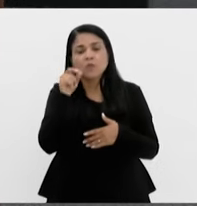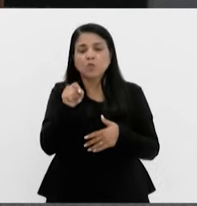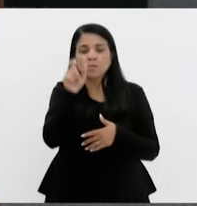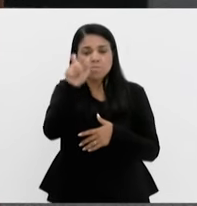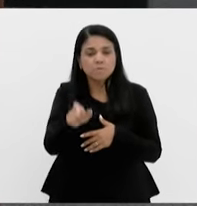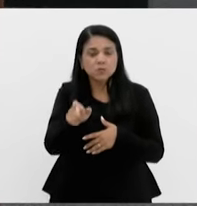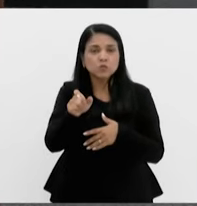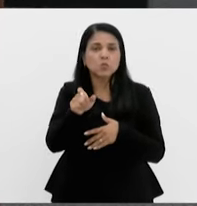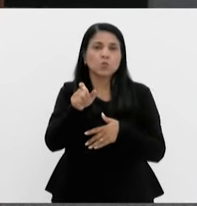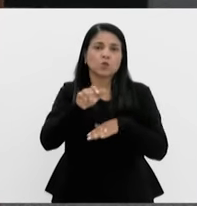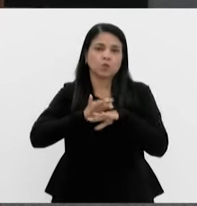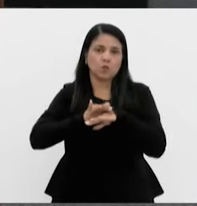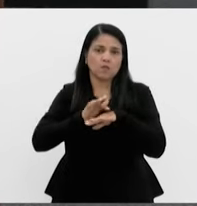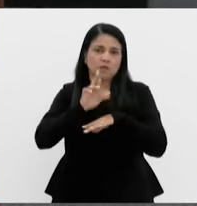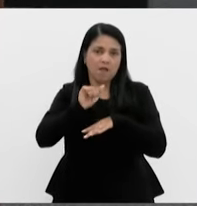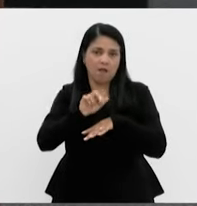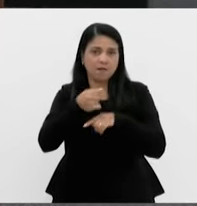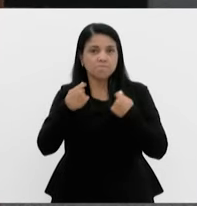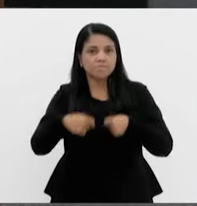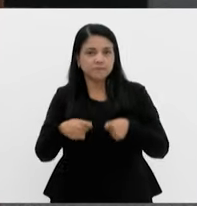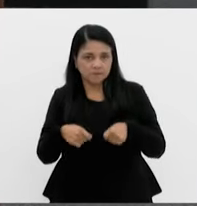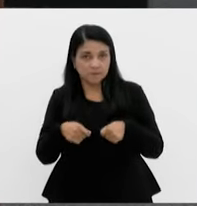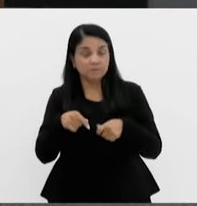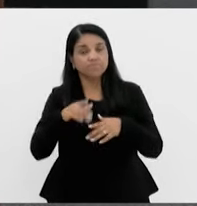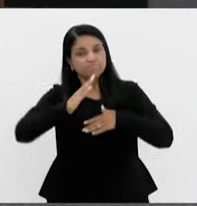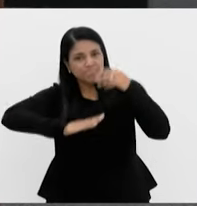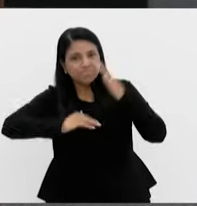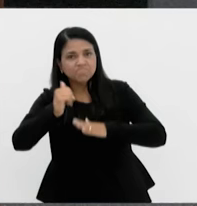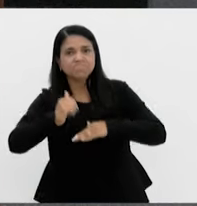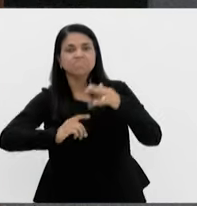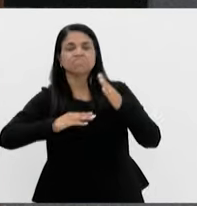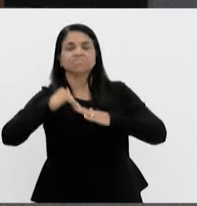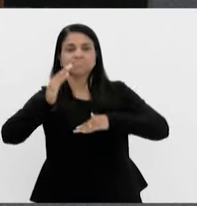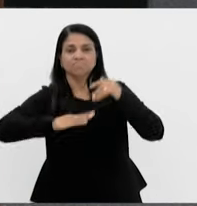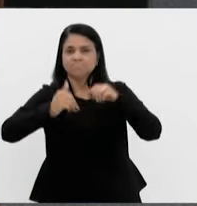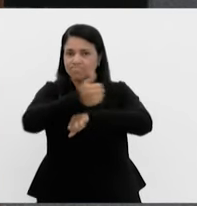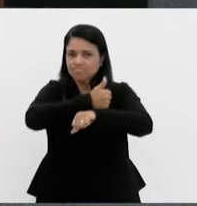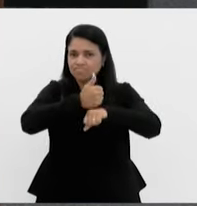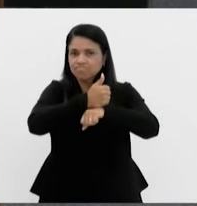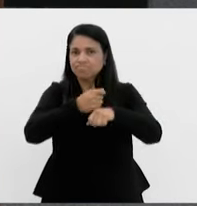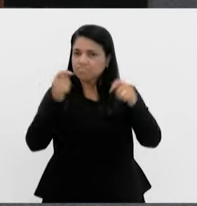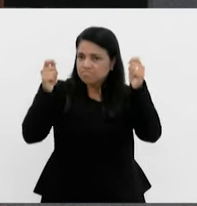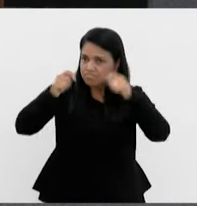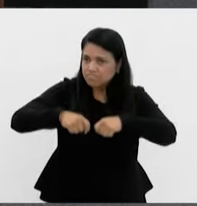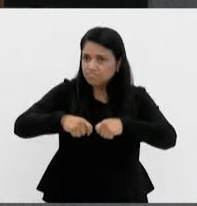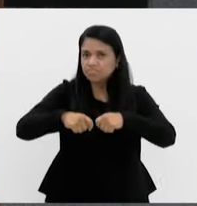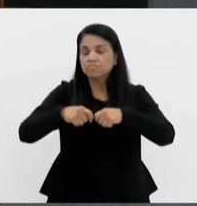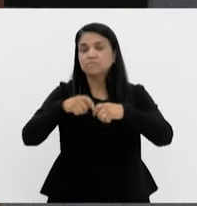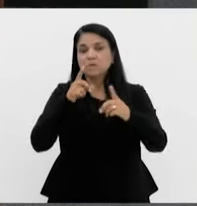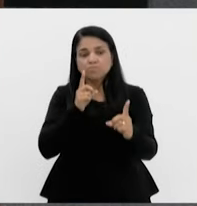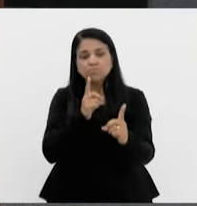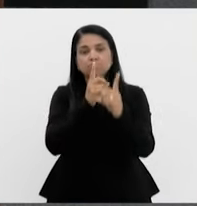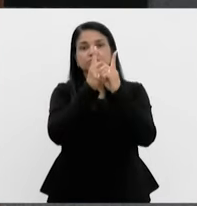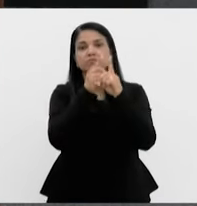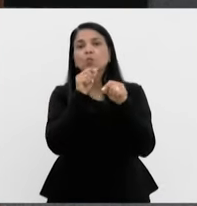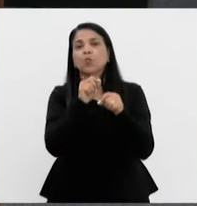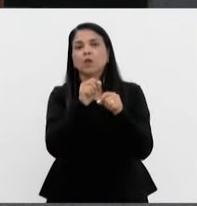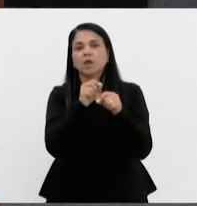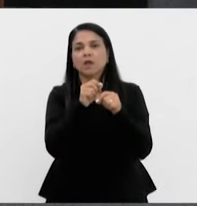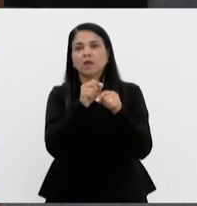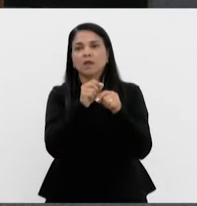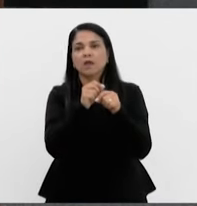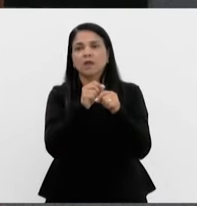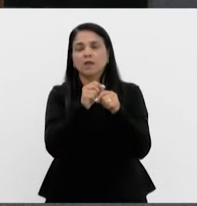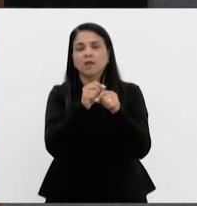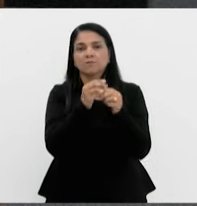fala de doenças raras então ter profissionais na realidade senhor presidente que possa eh diagnosticar e Direcionar